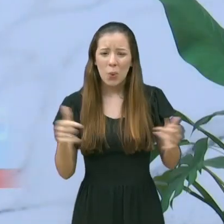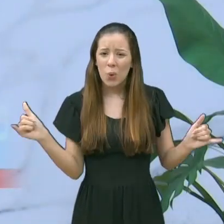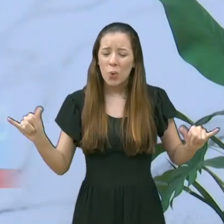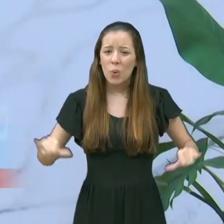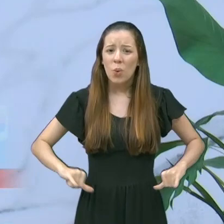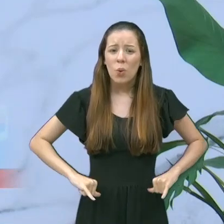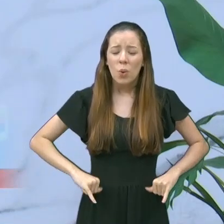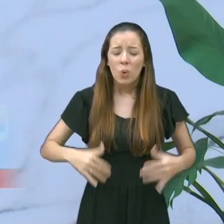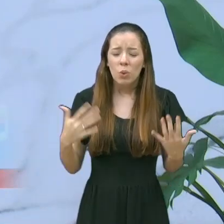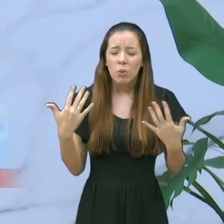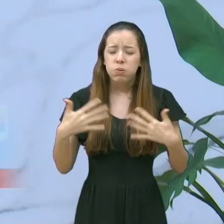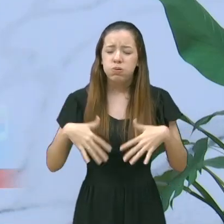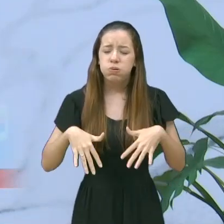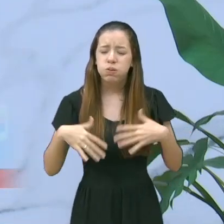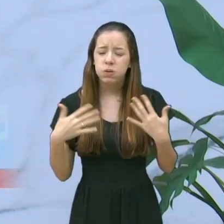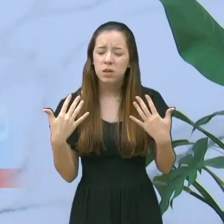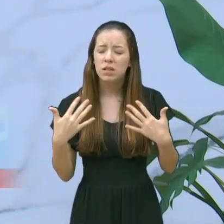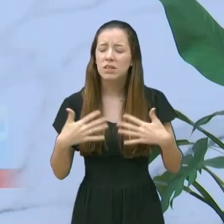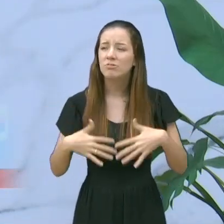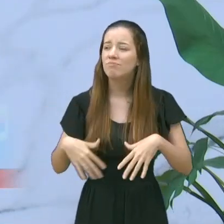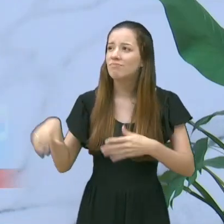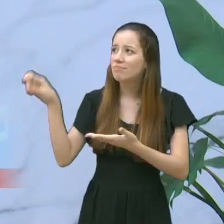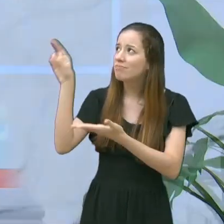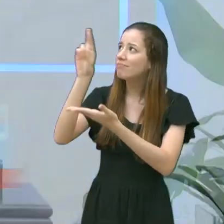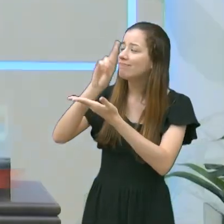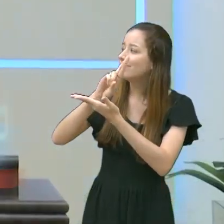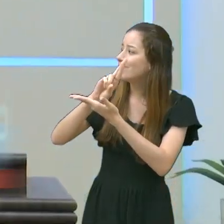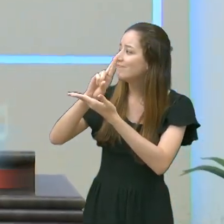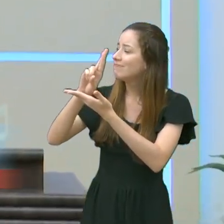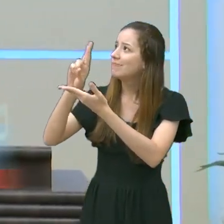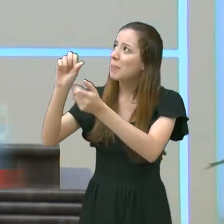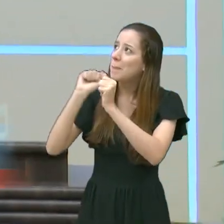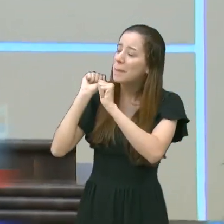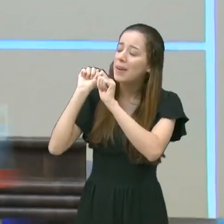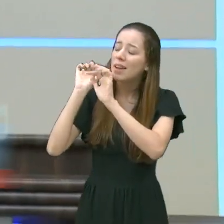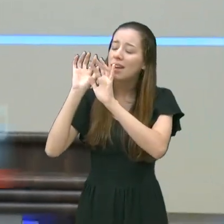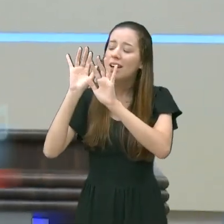vem para, ó, Deus vai te